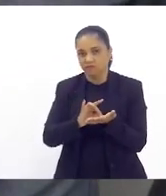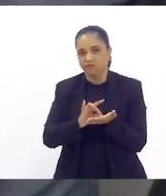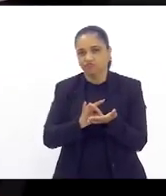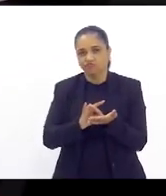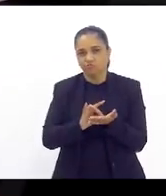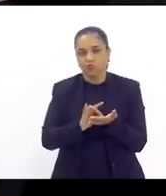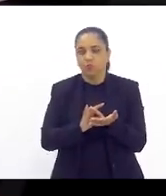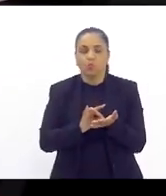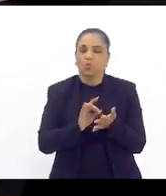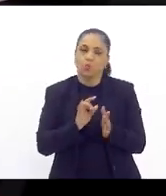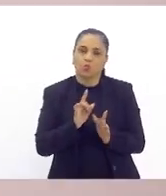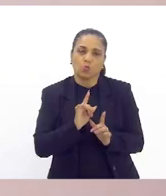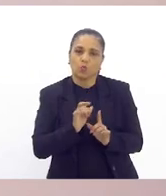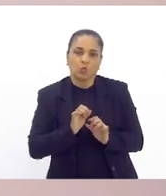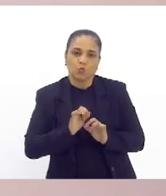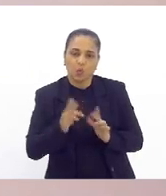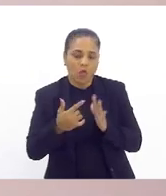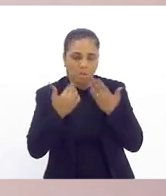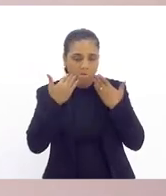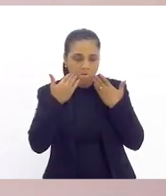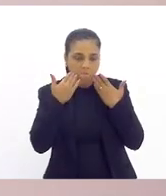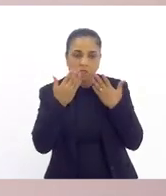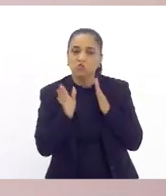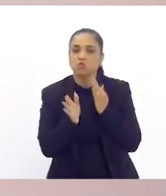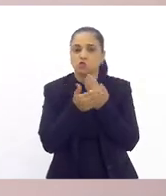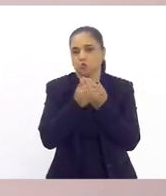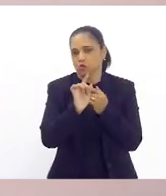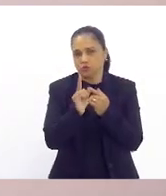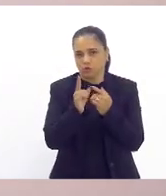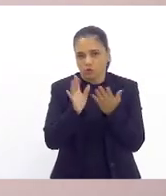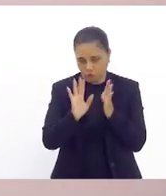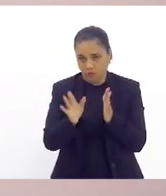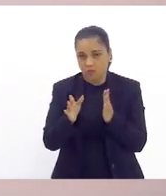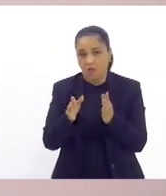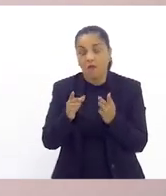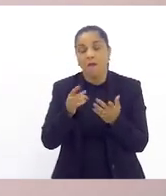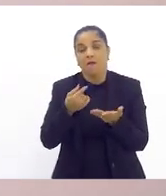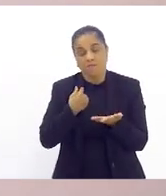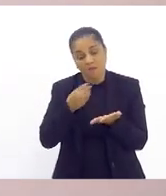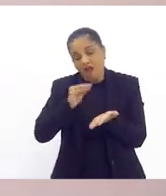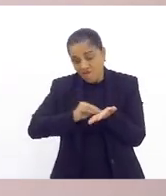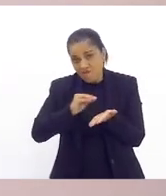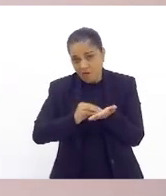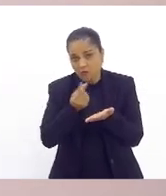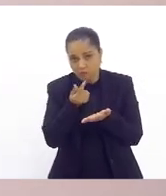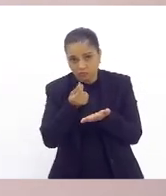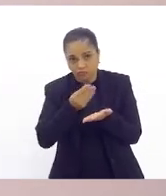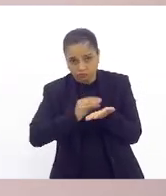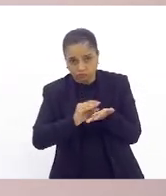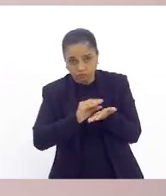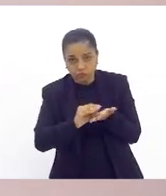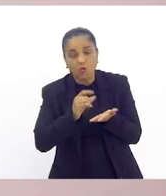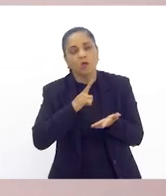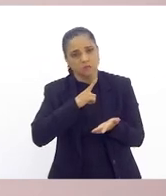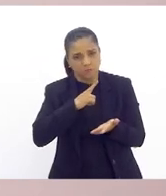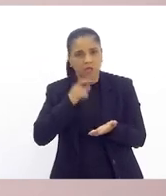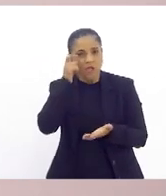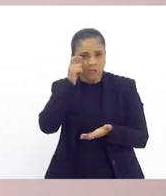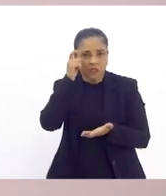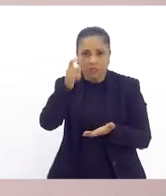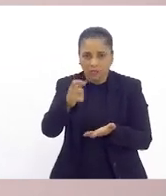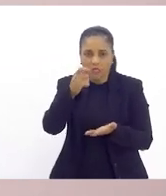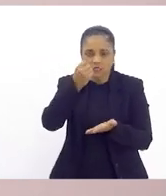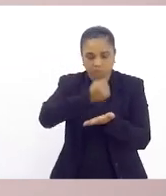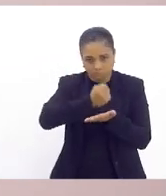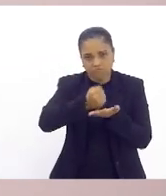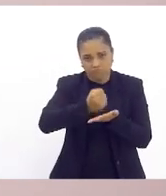algo que que não seja público e mesmo diante do desequilíbrio financeiro assim o interesse na renovação